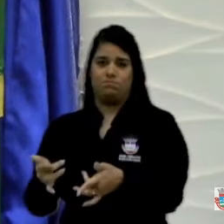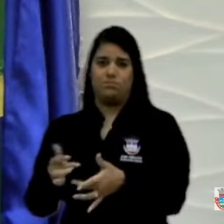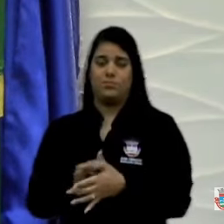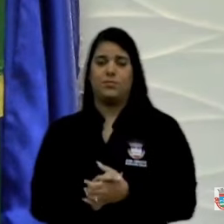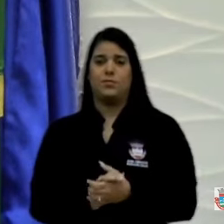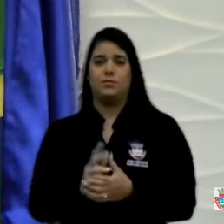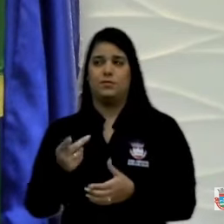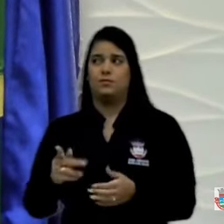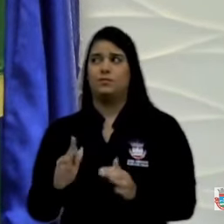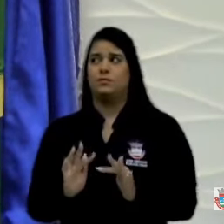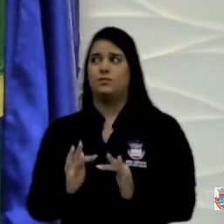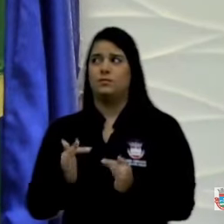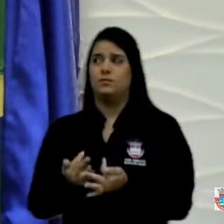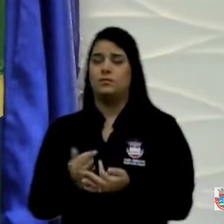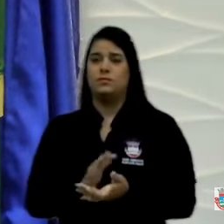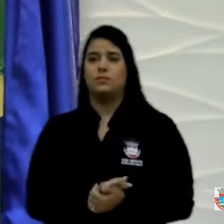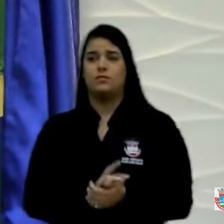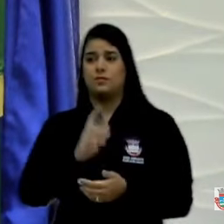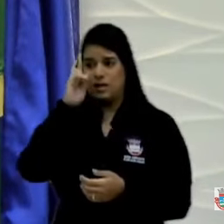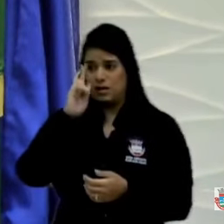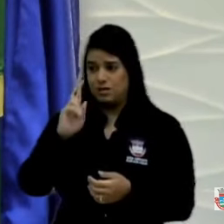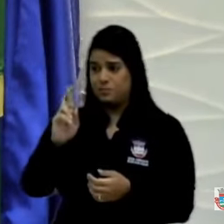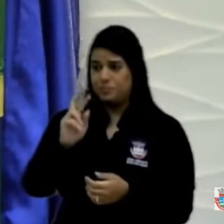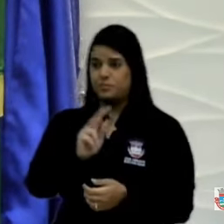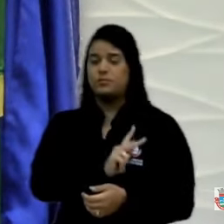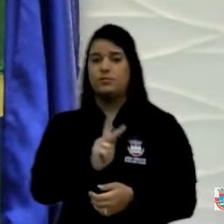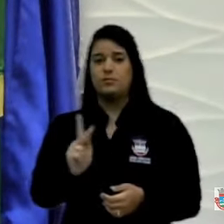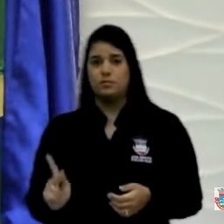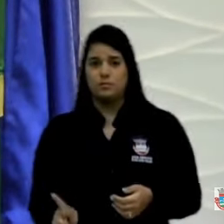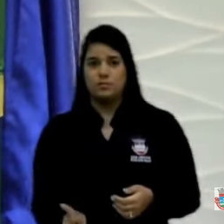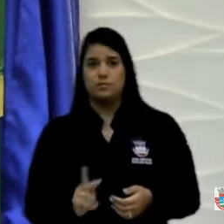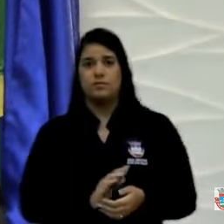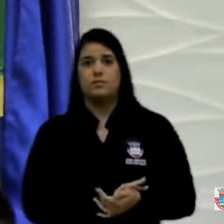família. Senhor presidente,